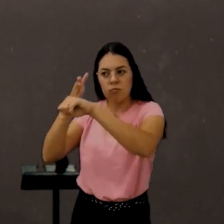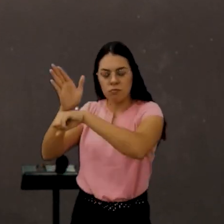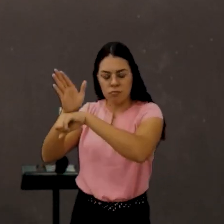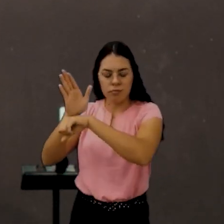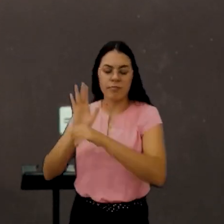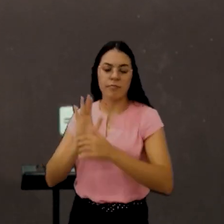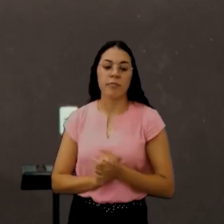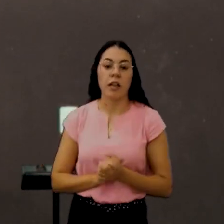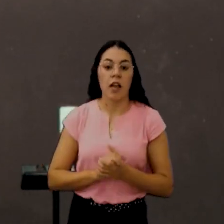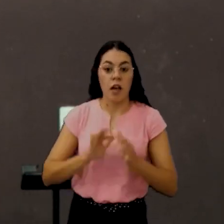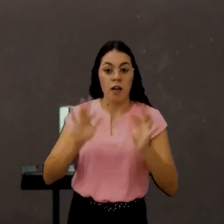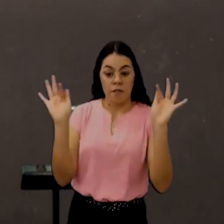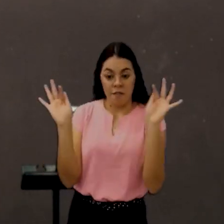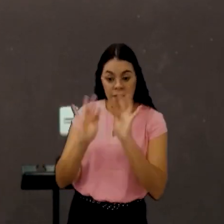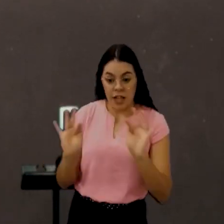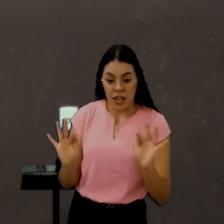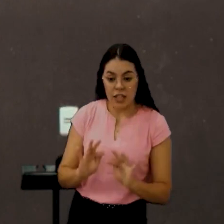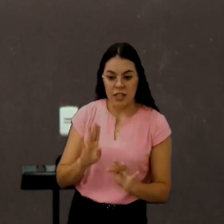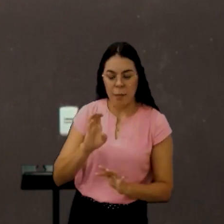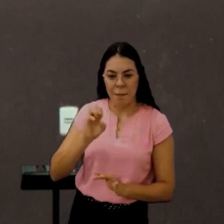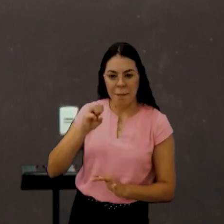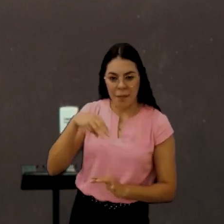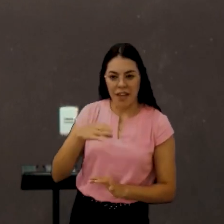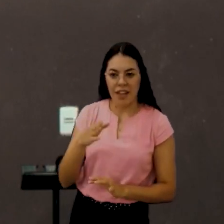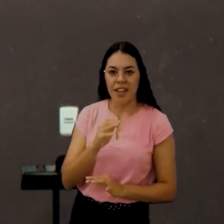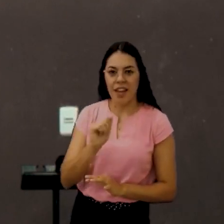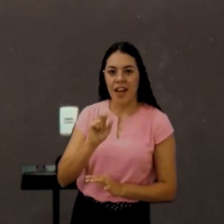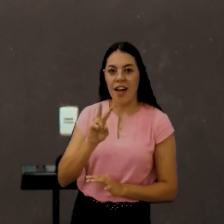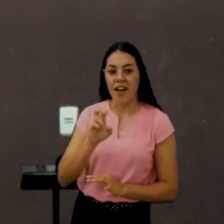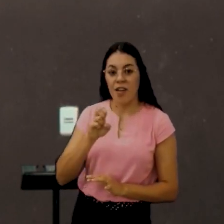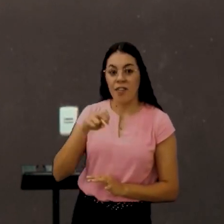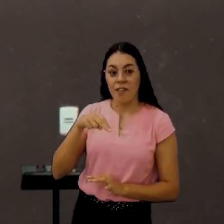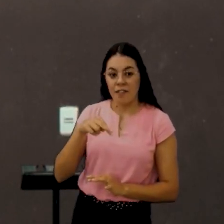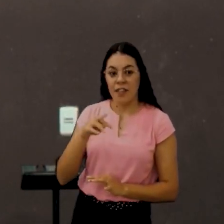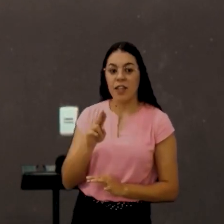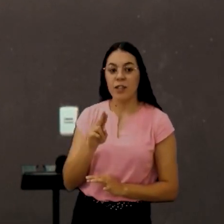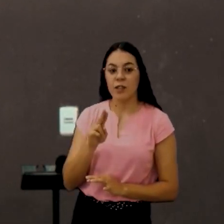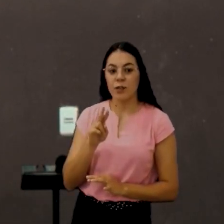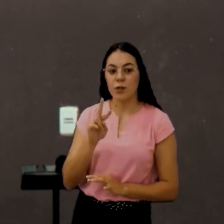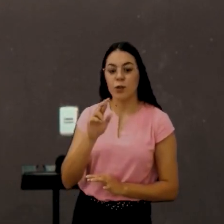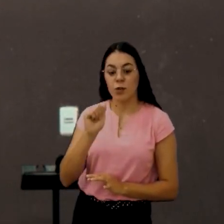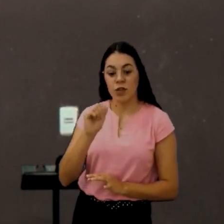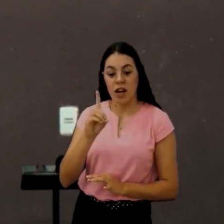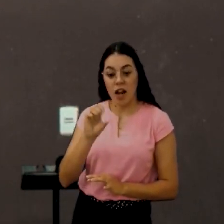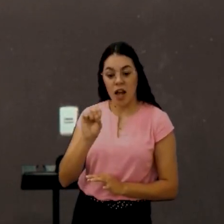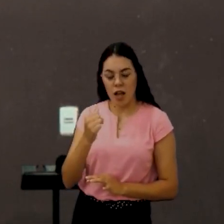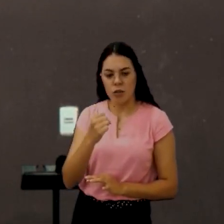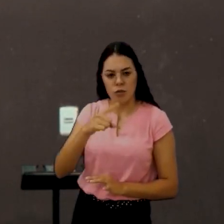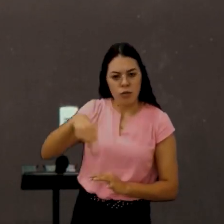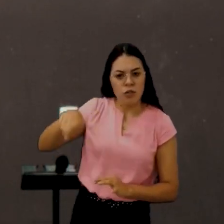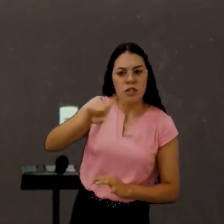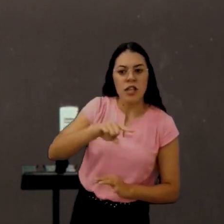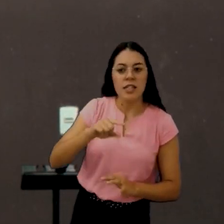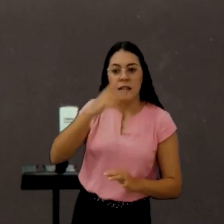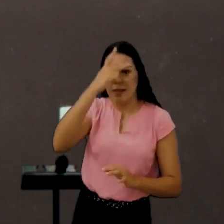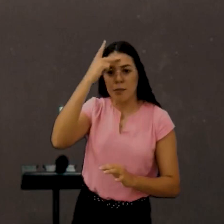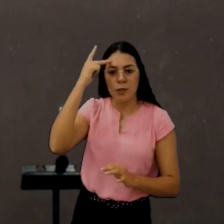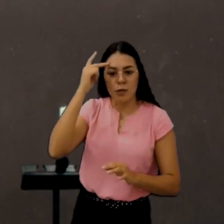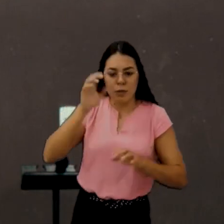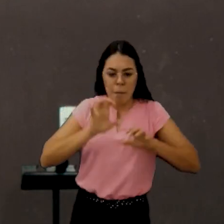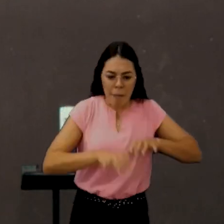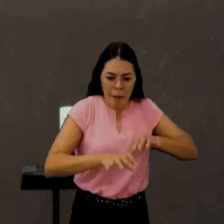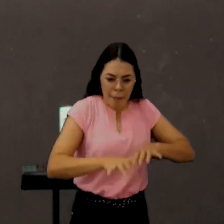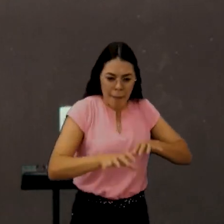céus. Bem-aventurados são vocês, quando por minha causa os insultarem e os perseguirem,